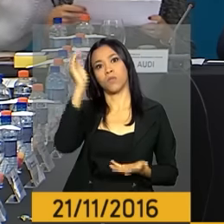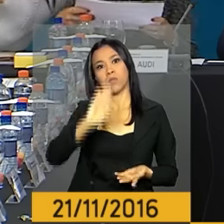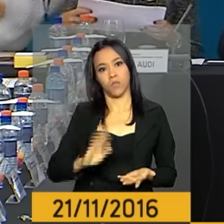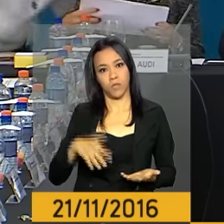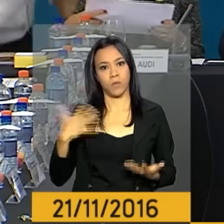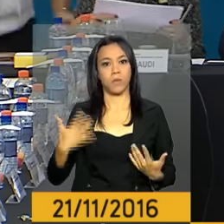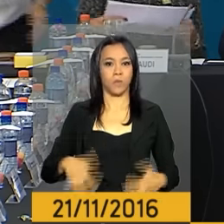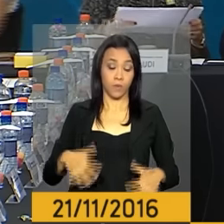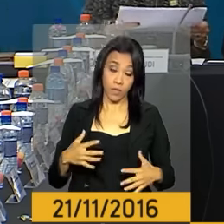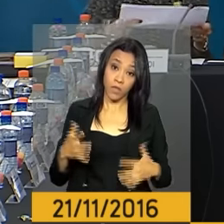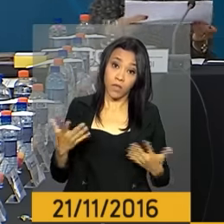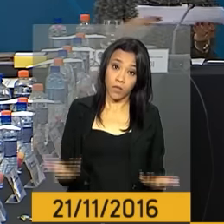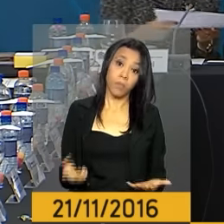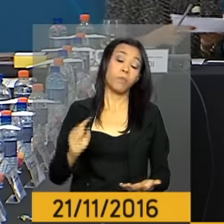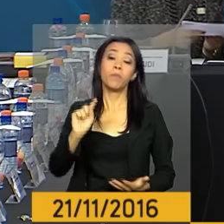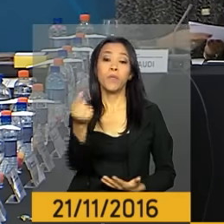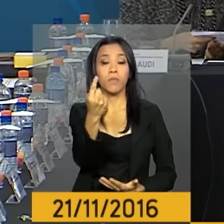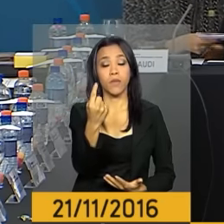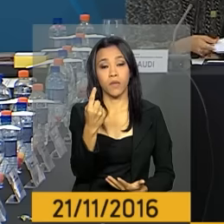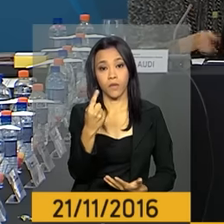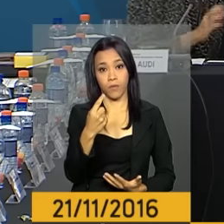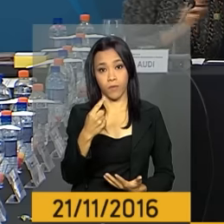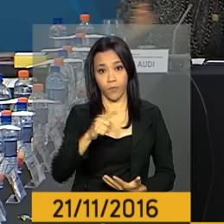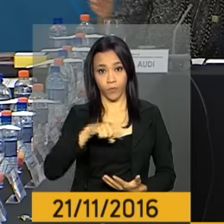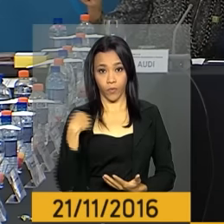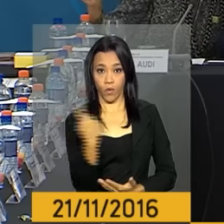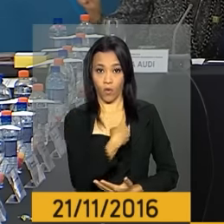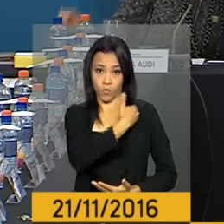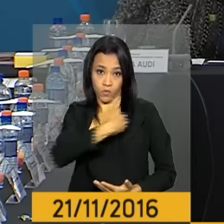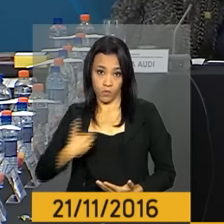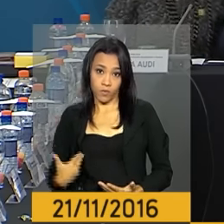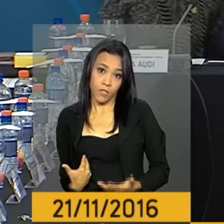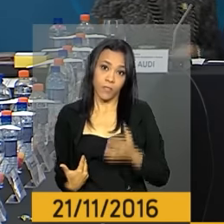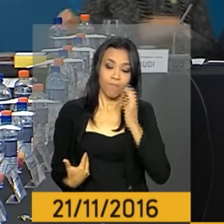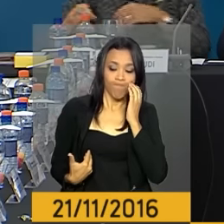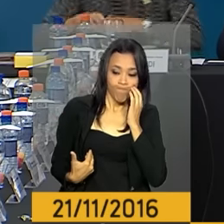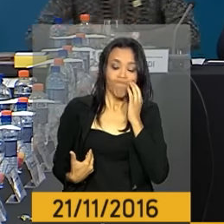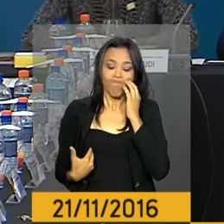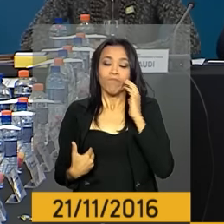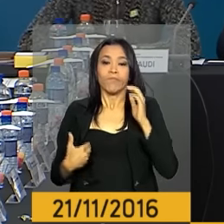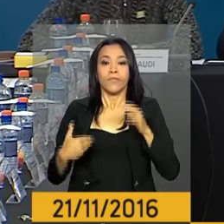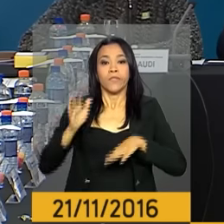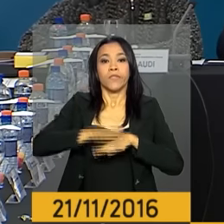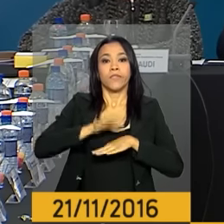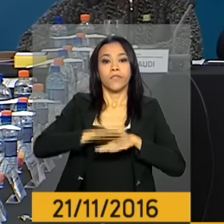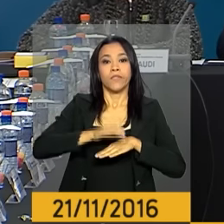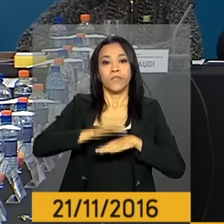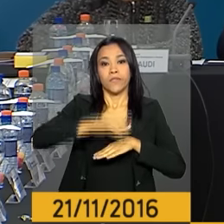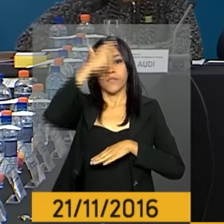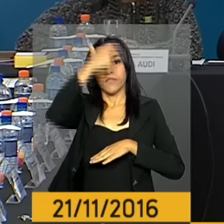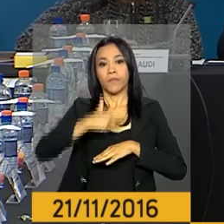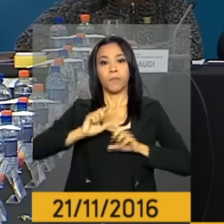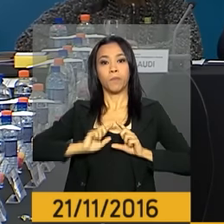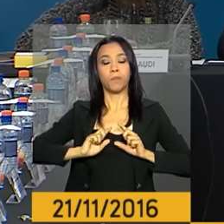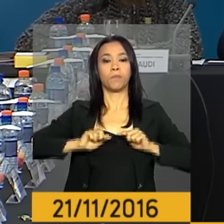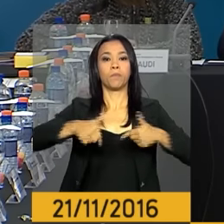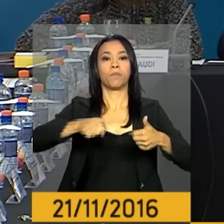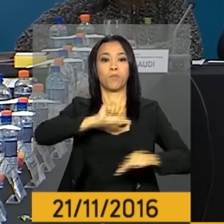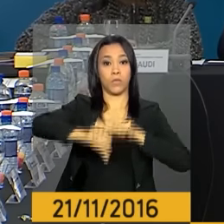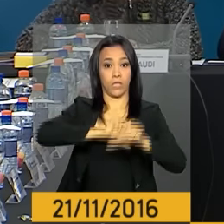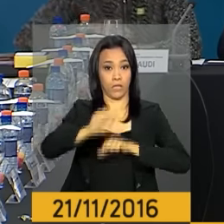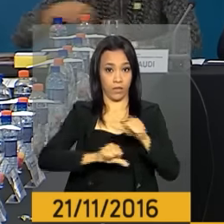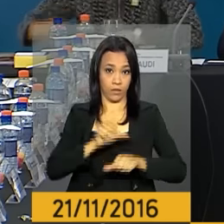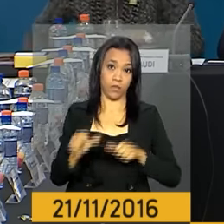Cabia a nós todos, em primeiro lugar, introduzir uma mudança de atitude. Era necessário